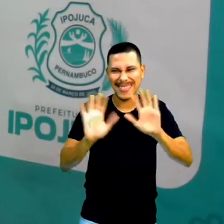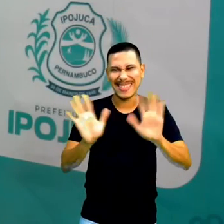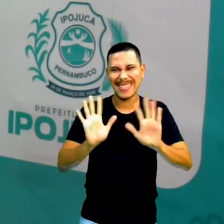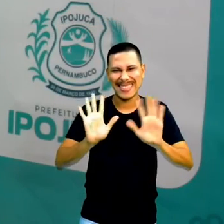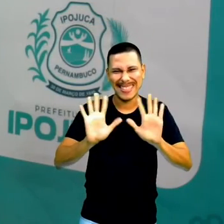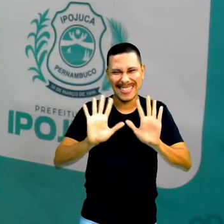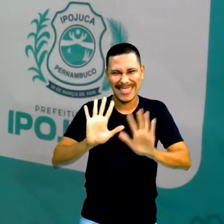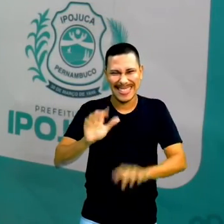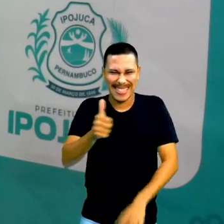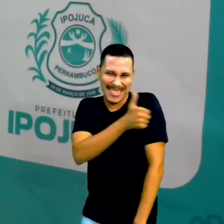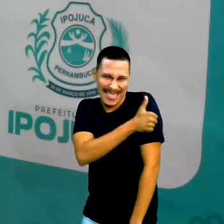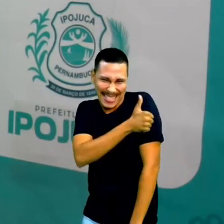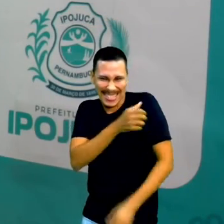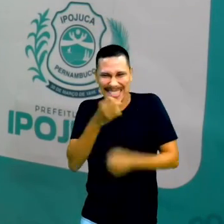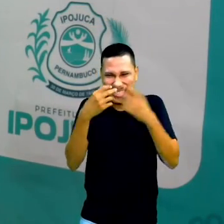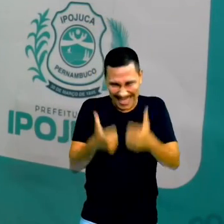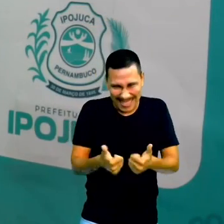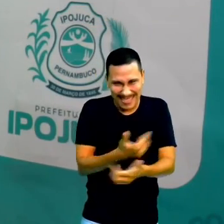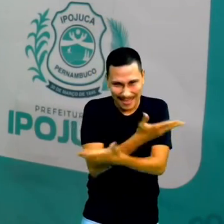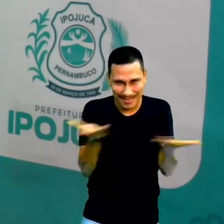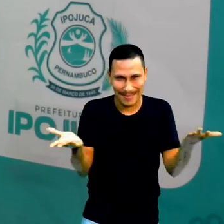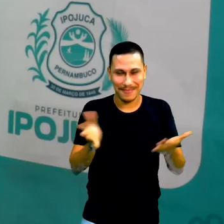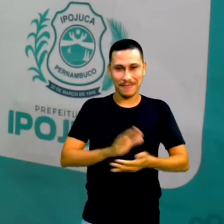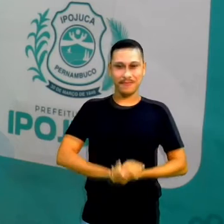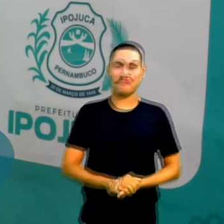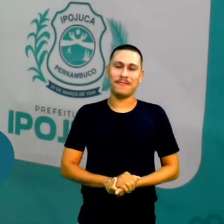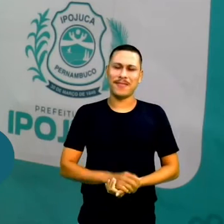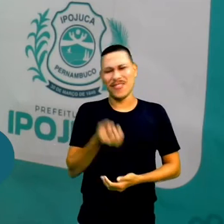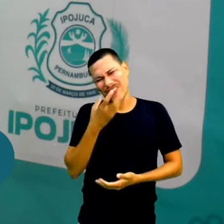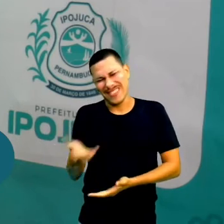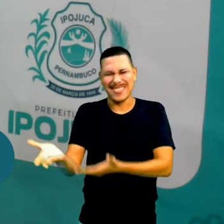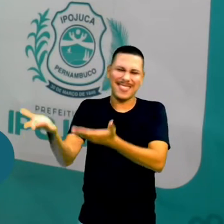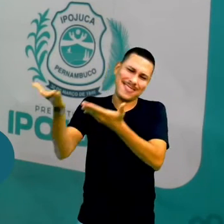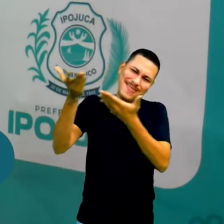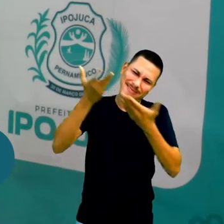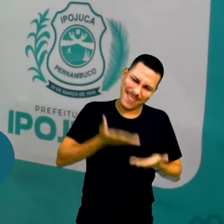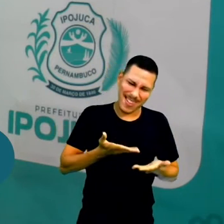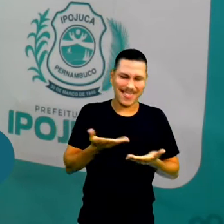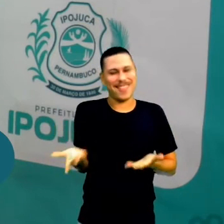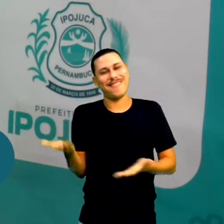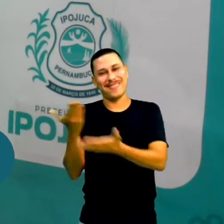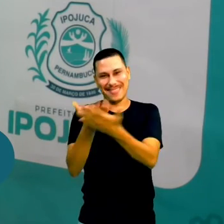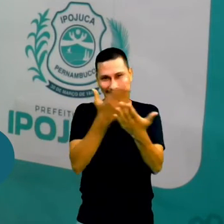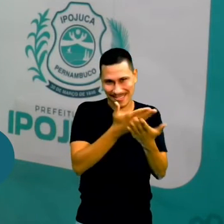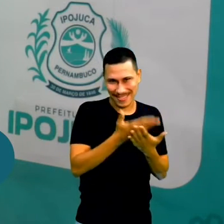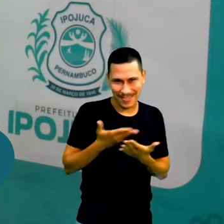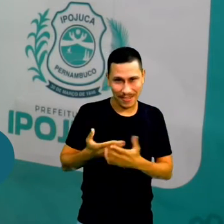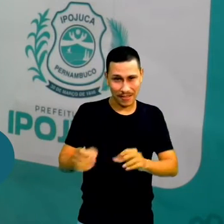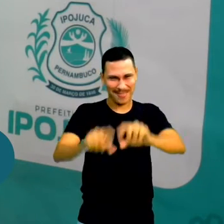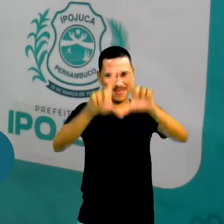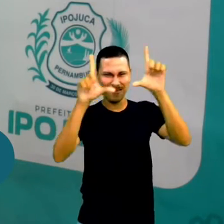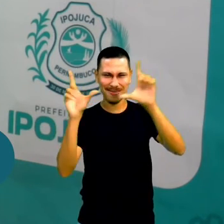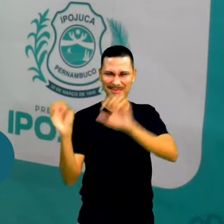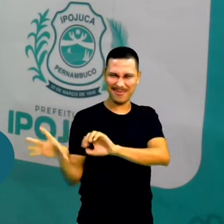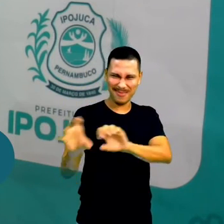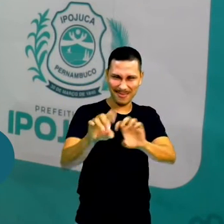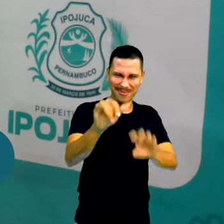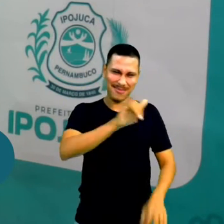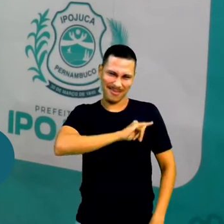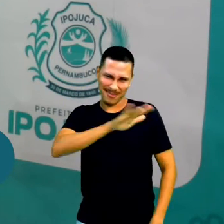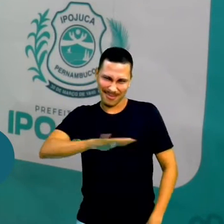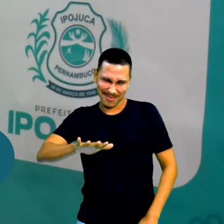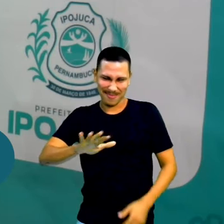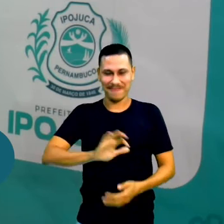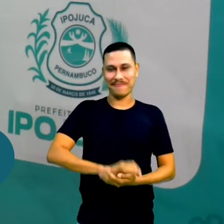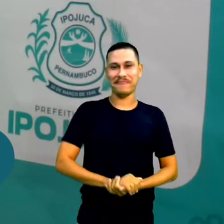Olá, primeiro ano! Tudo bem com vocês? Sejam todos bem-vindos a mais uma aula na TV